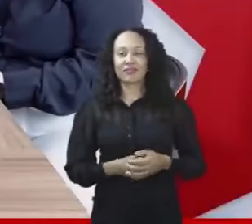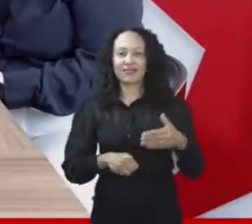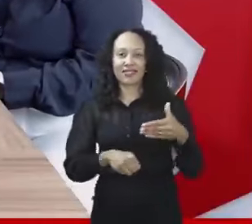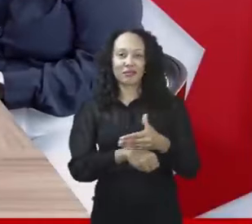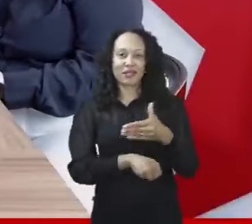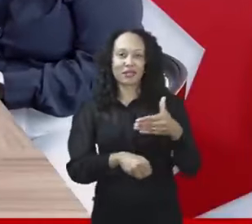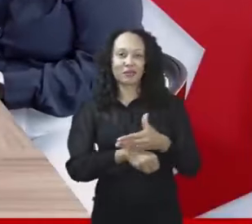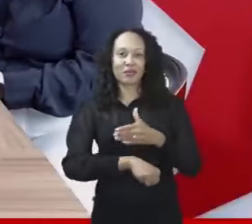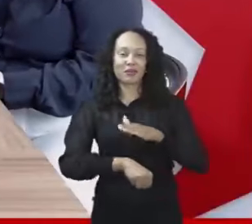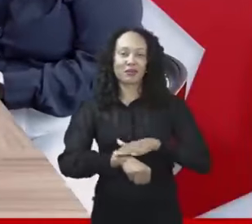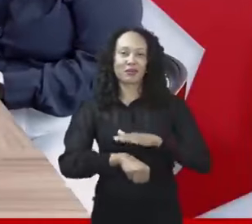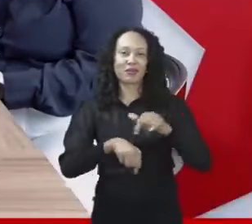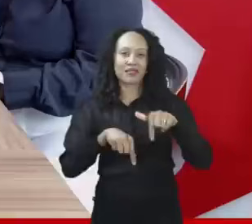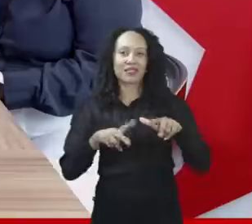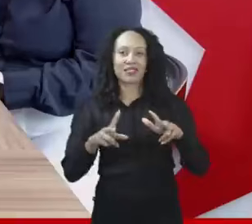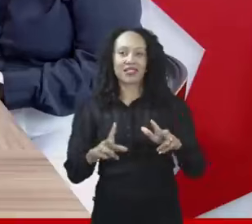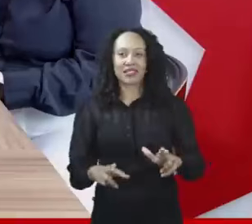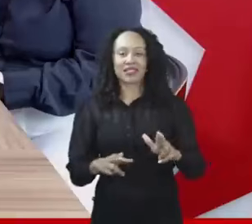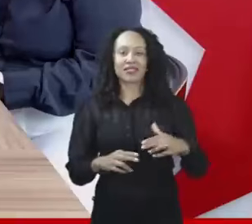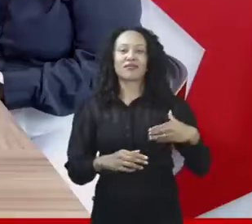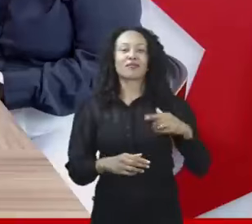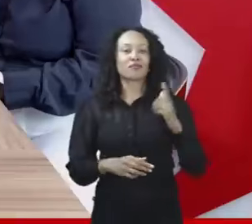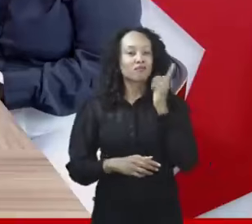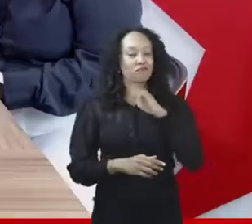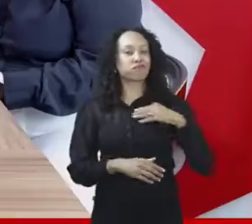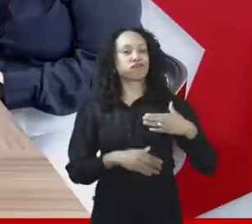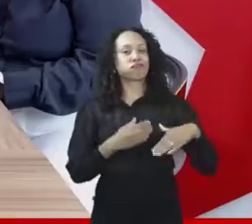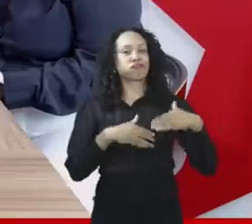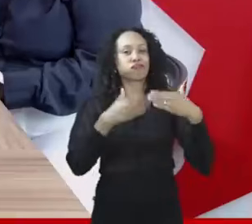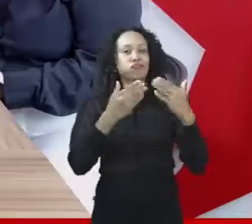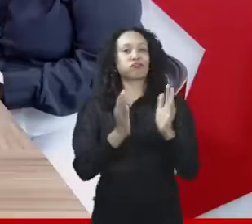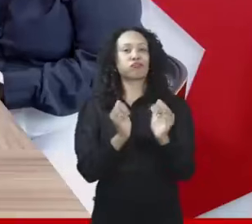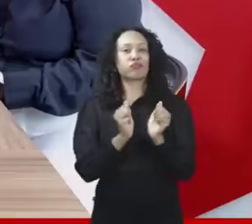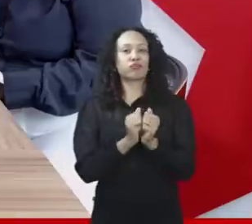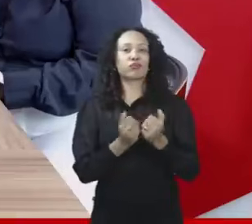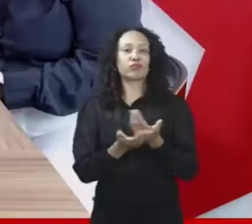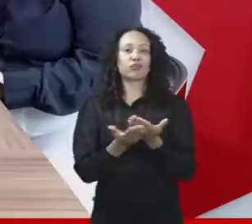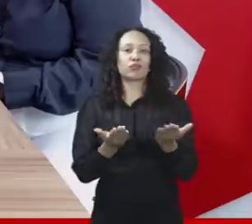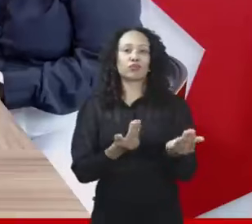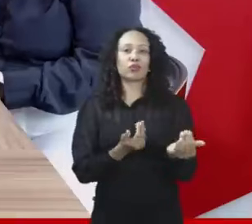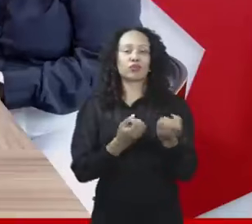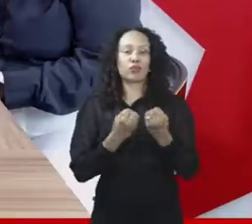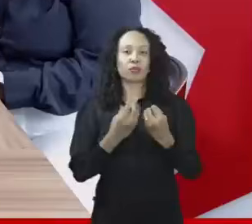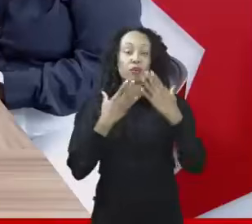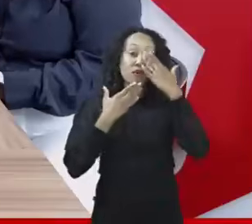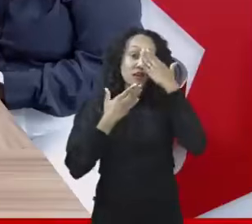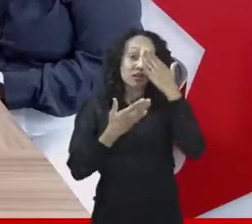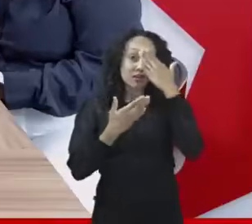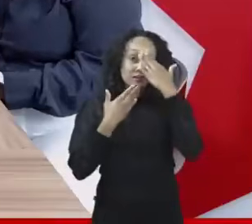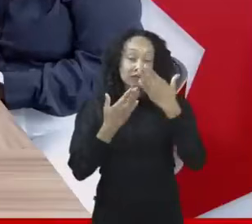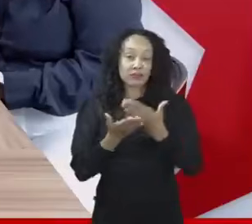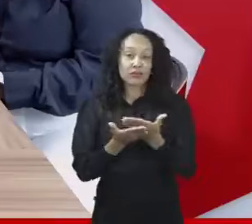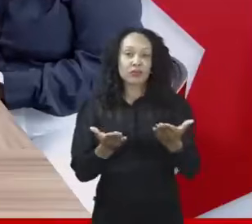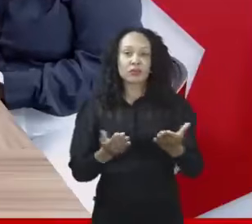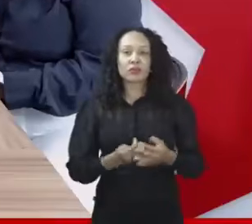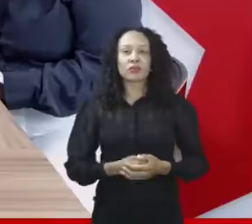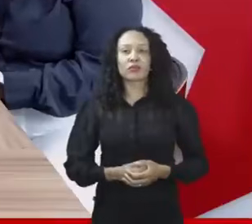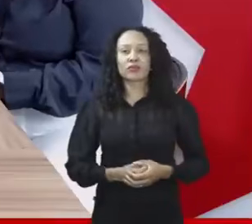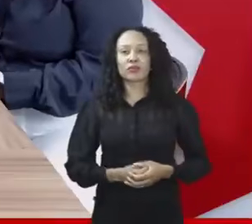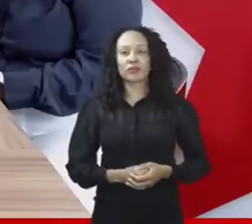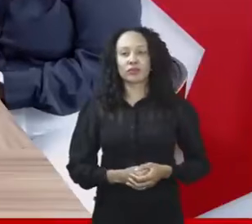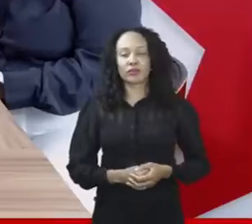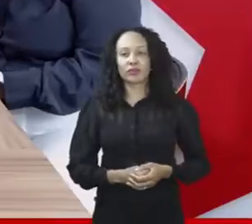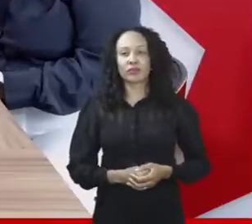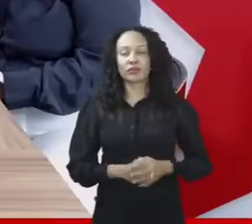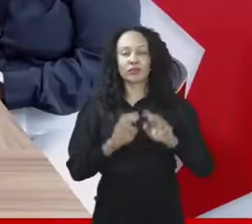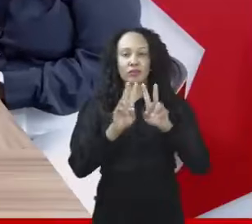de momentos como esse, né? Para a gente avançar aí com as nossas juventudes. Muito bom, agradeço, viu? Massa. E